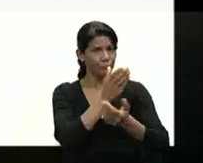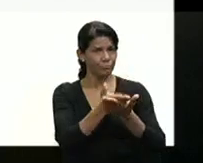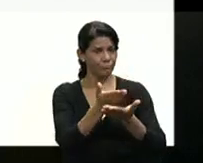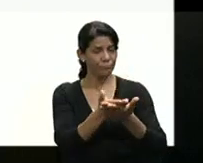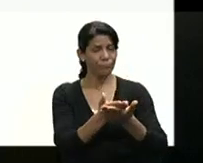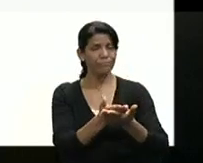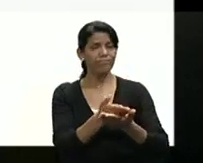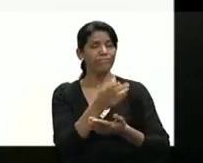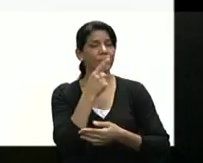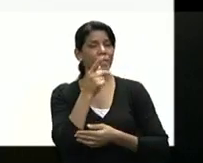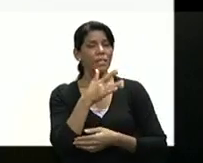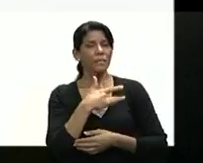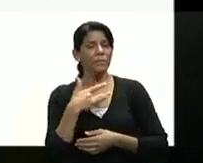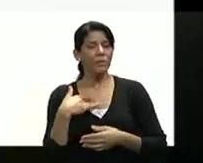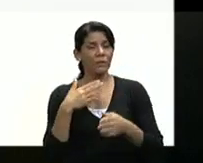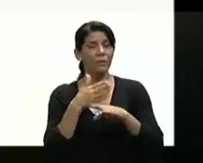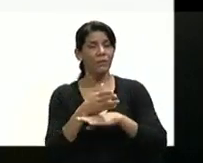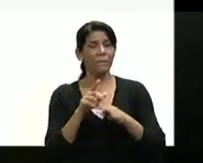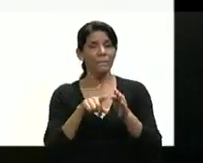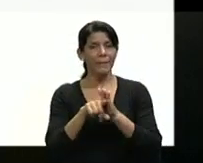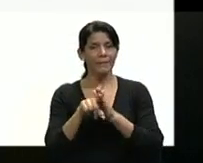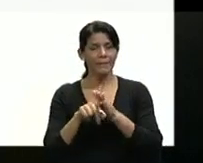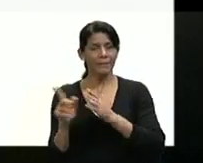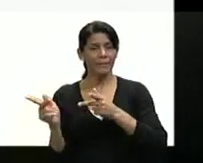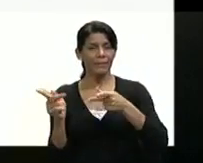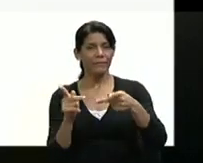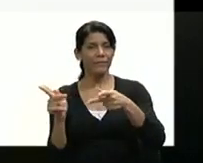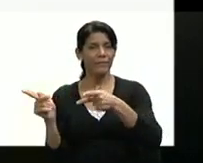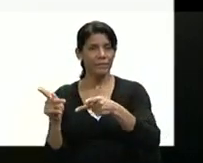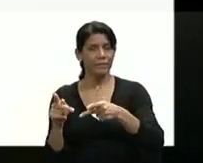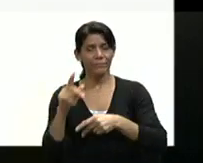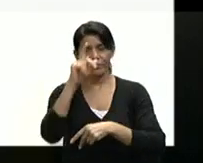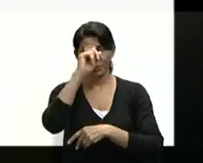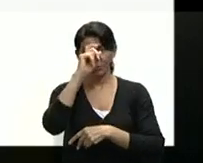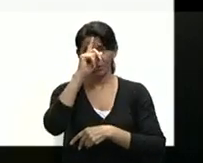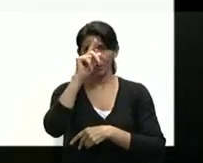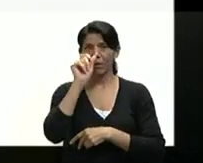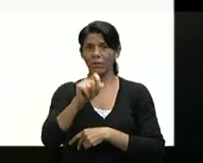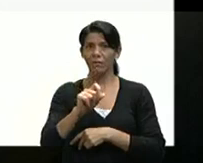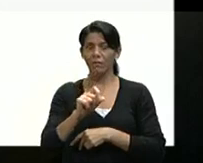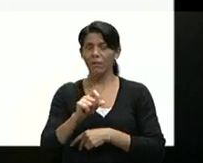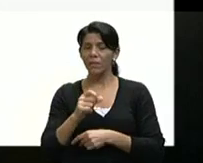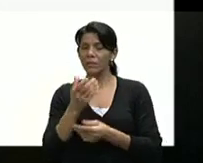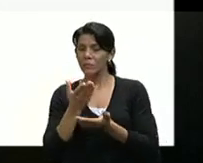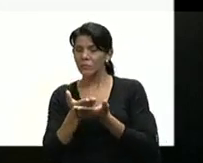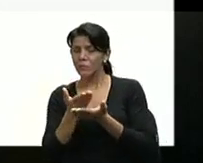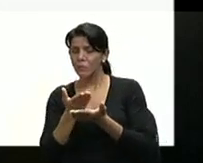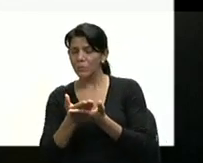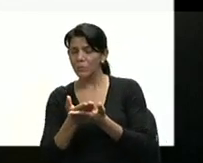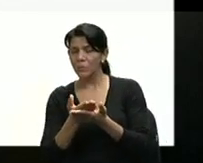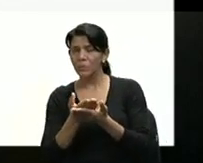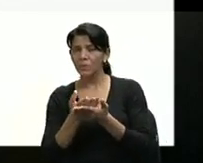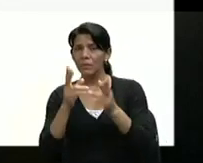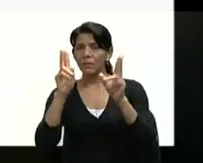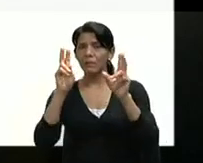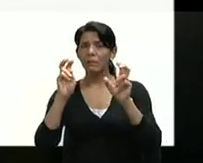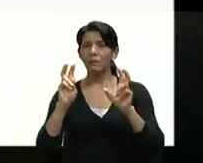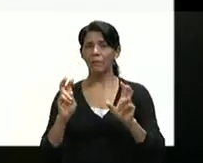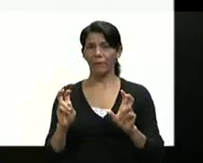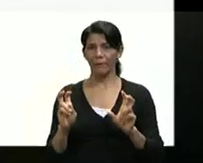de pesquisas e visitas em serviço de saúde, que vão abordar,